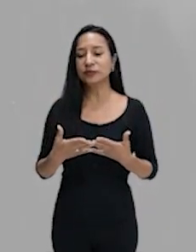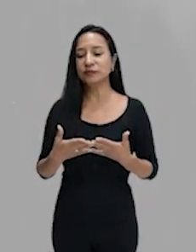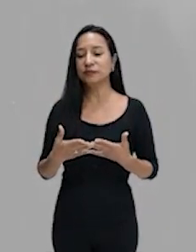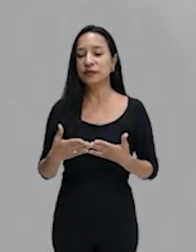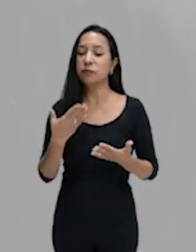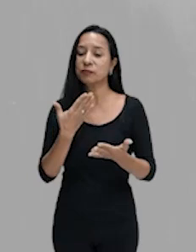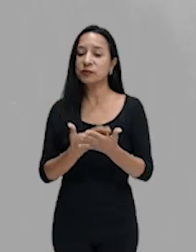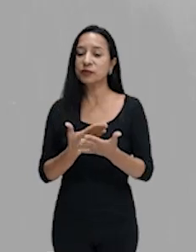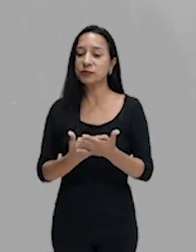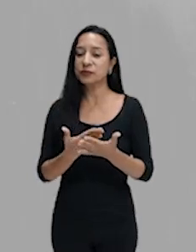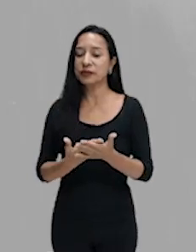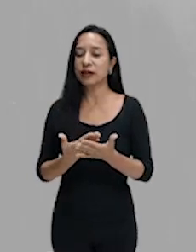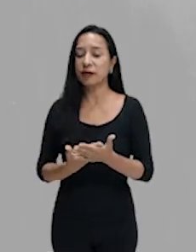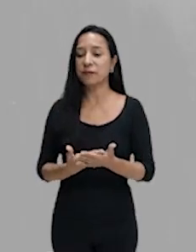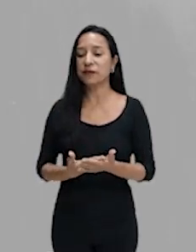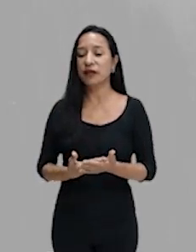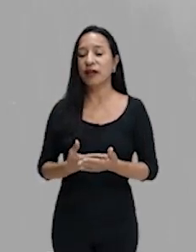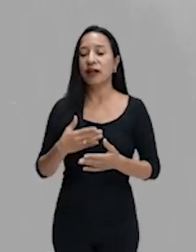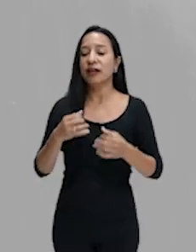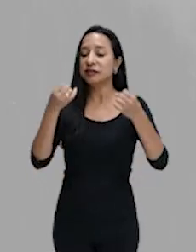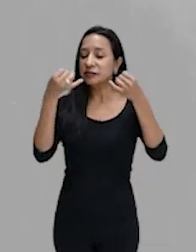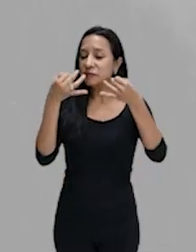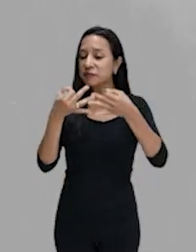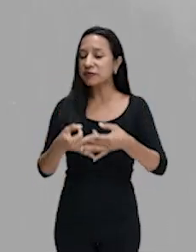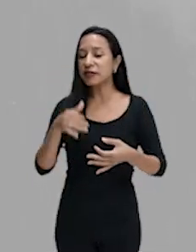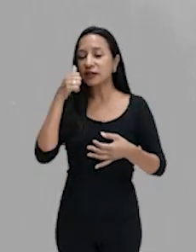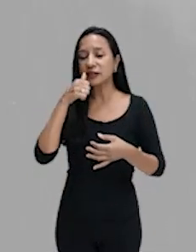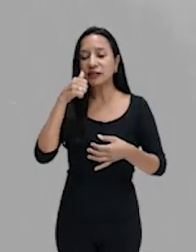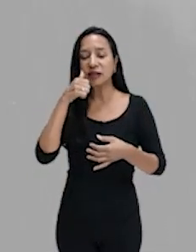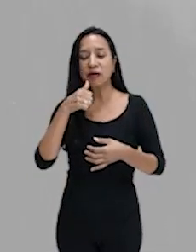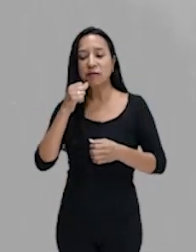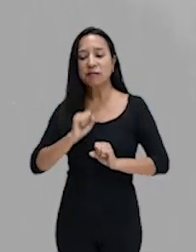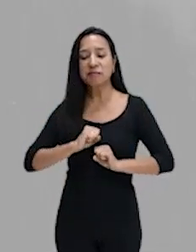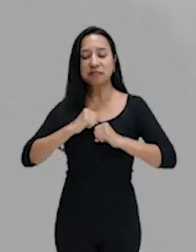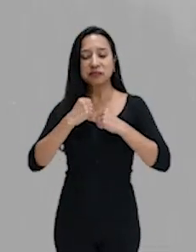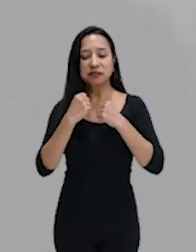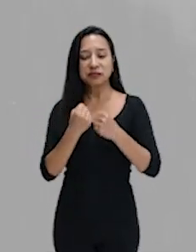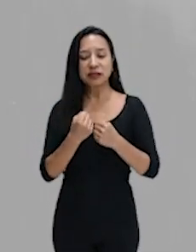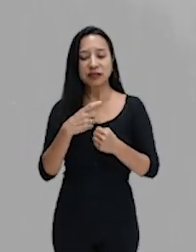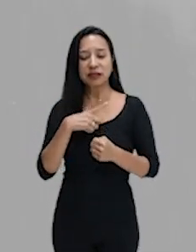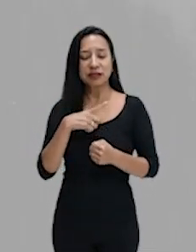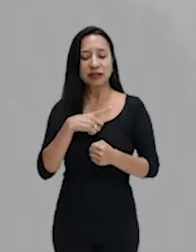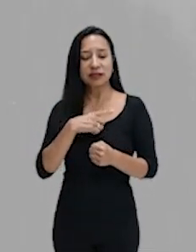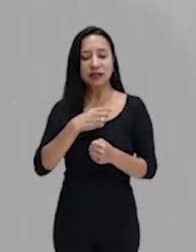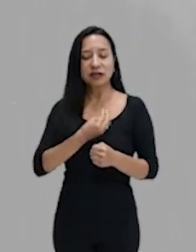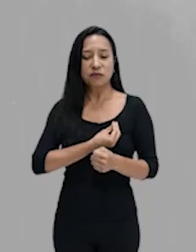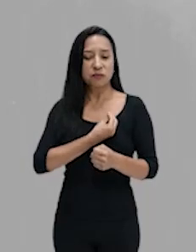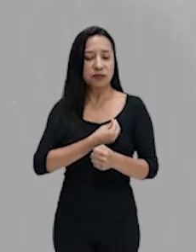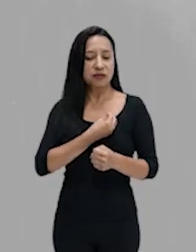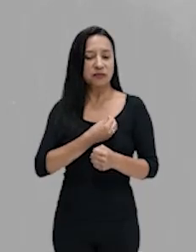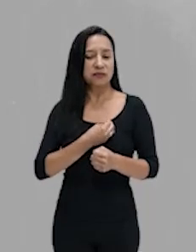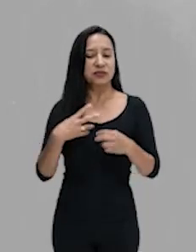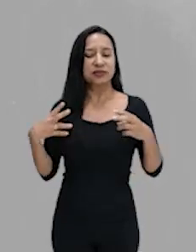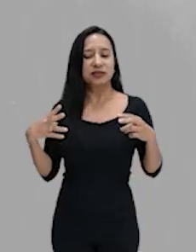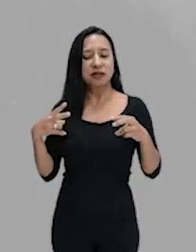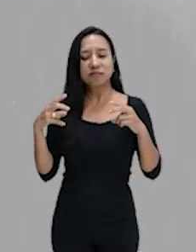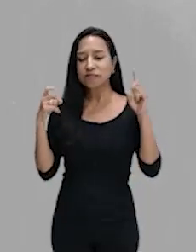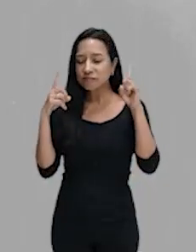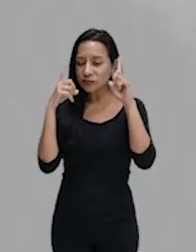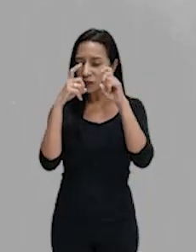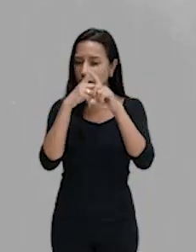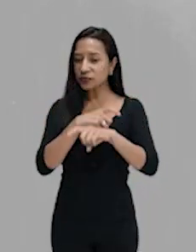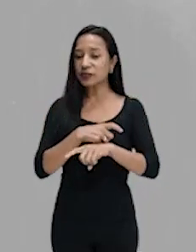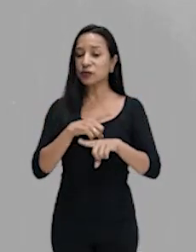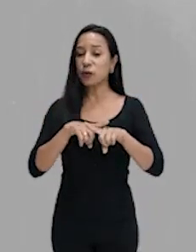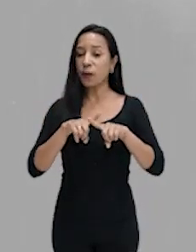canal 10.2, falar dessa mulher fantástica, guerreira, teve uma vida extremamente complicada, difícil, mas